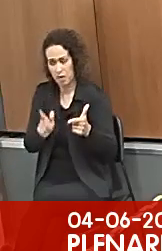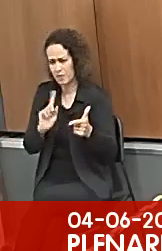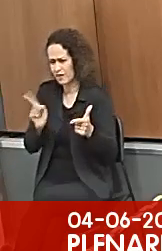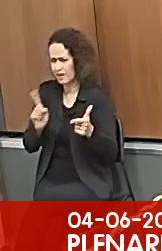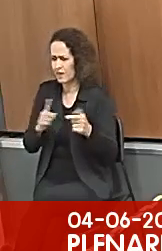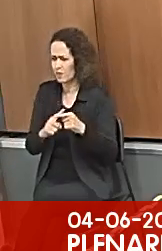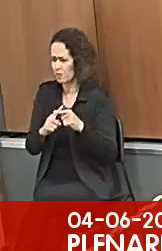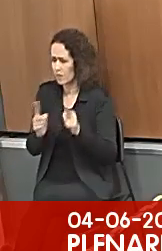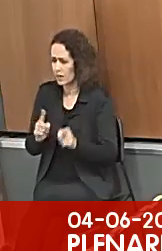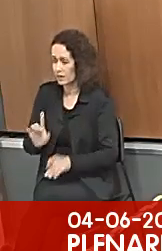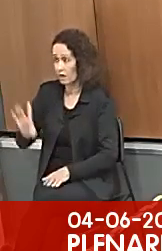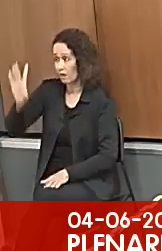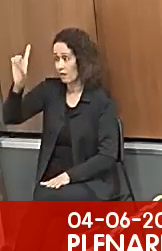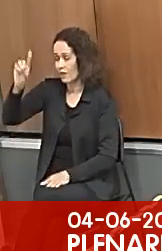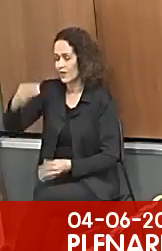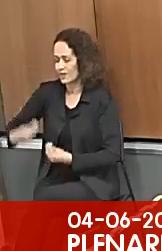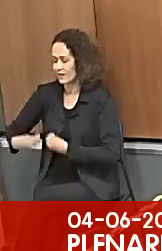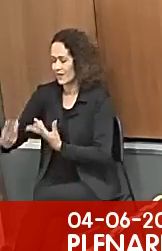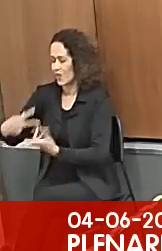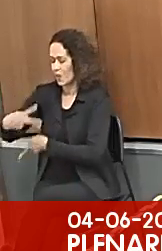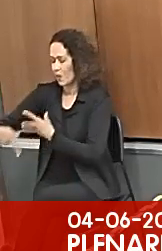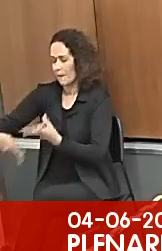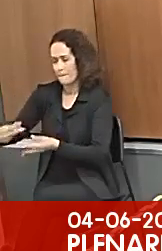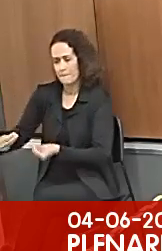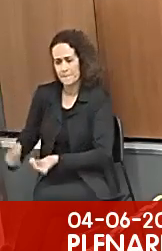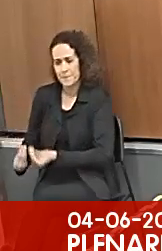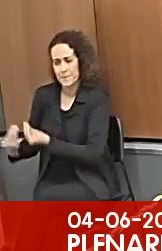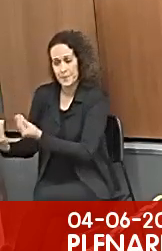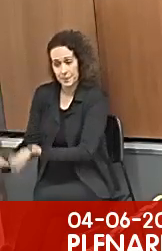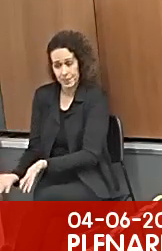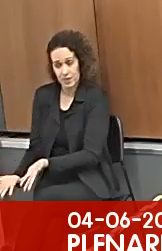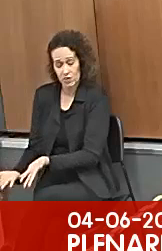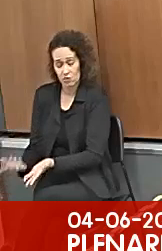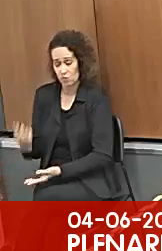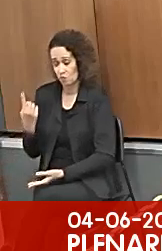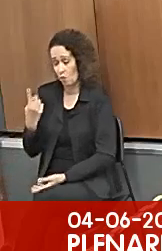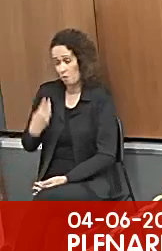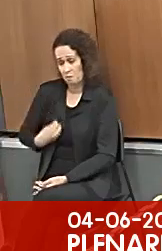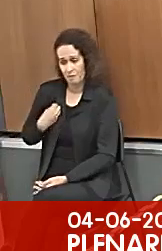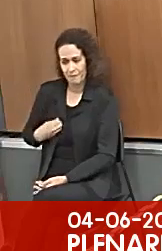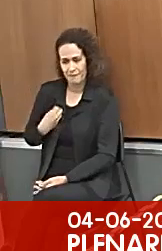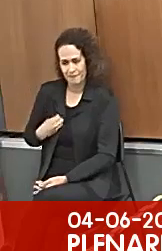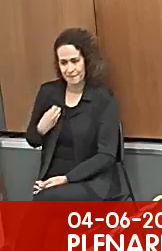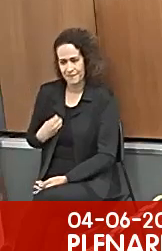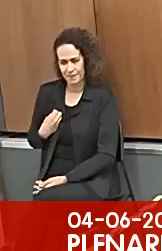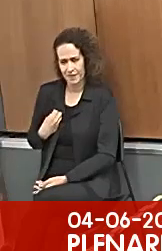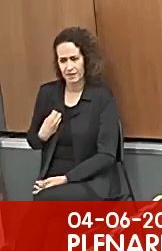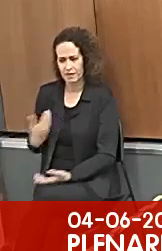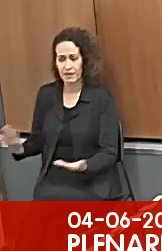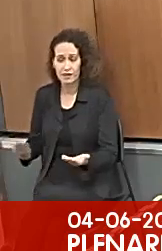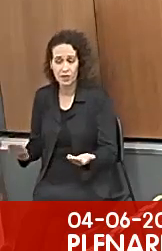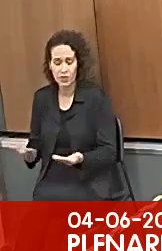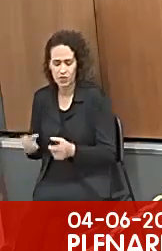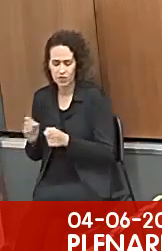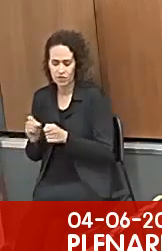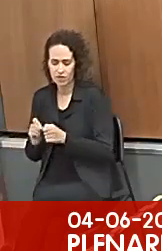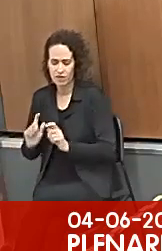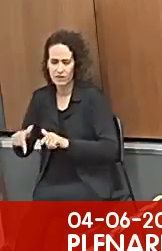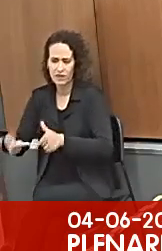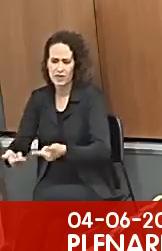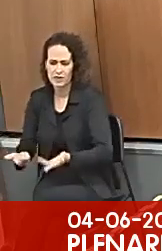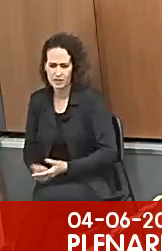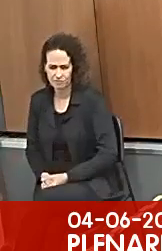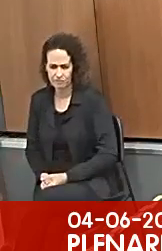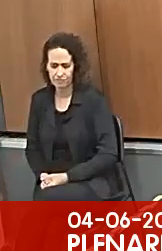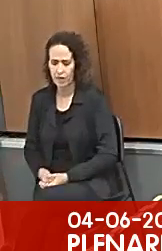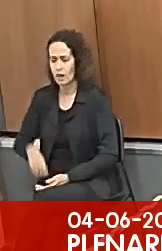Um presente de Deus, um presente da vida. E o que deve se fazer nesse momento é você